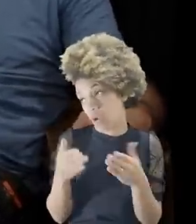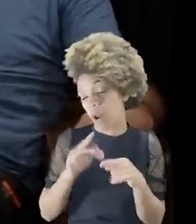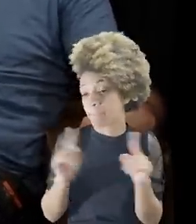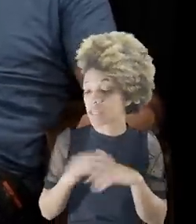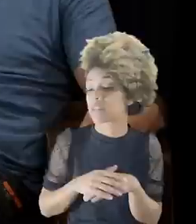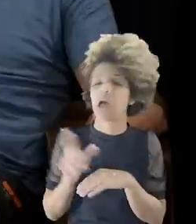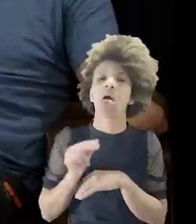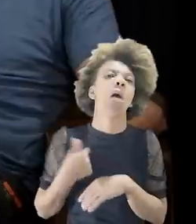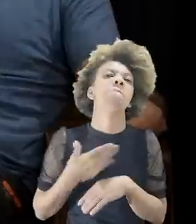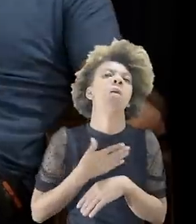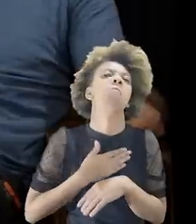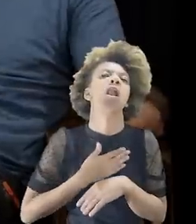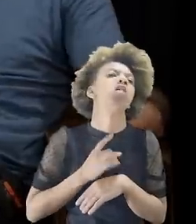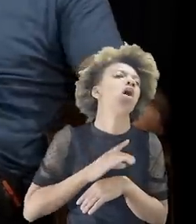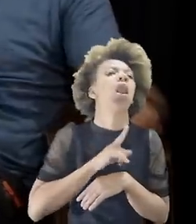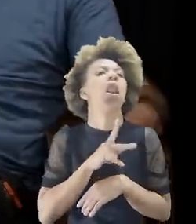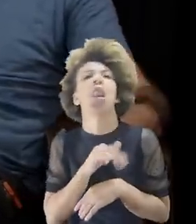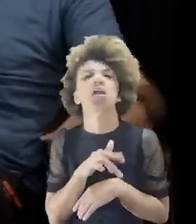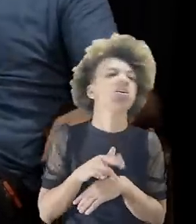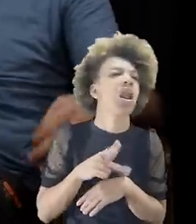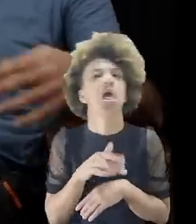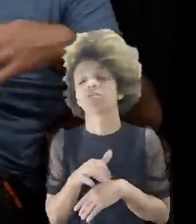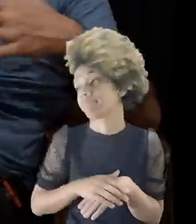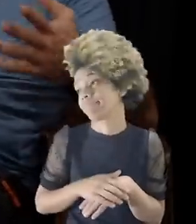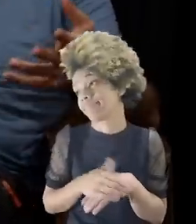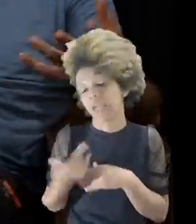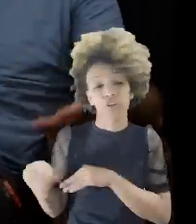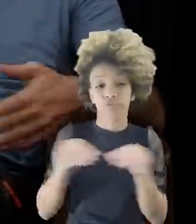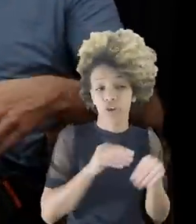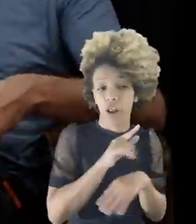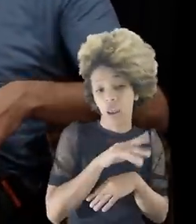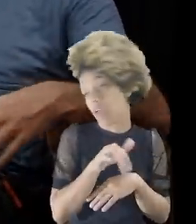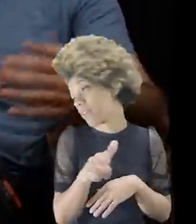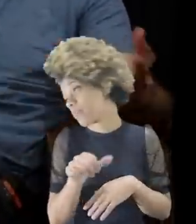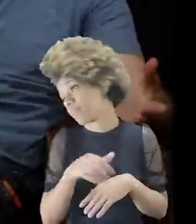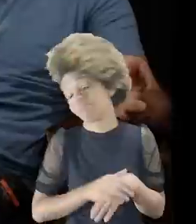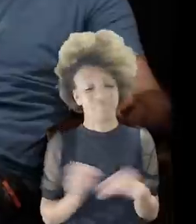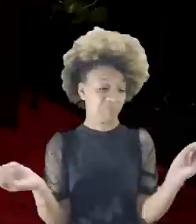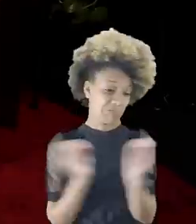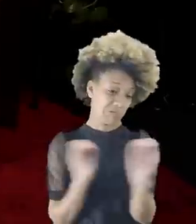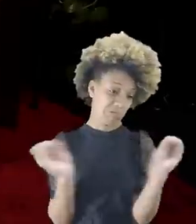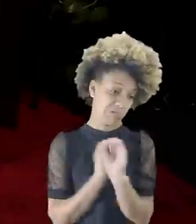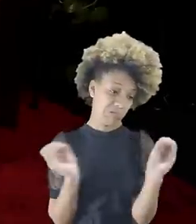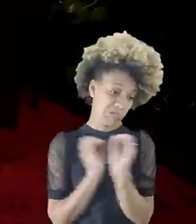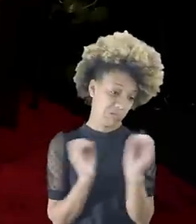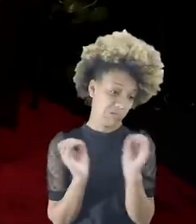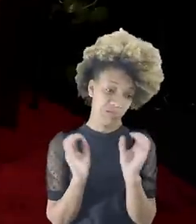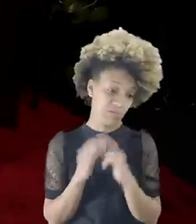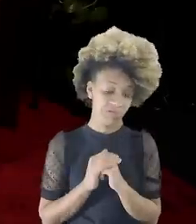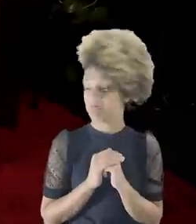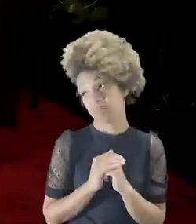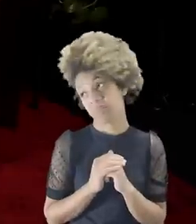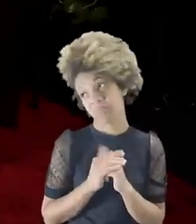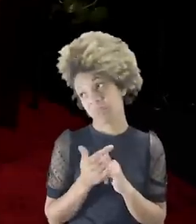quieto agora mas ele fala não que meu filho só vai jogar no laker no laker ele fez que fez e acabou indo pro leitores não foi nada não foi Grandes